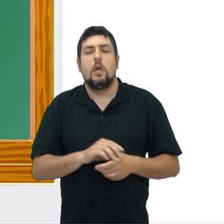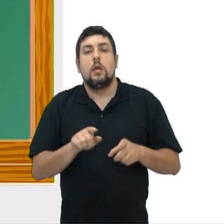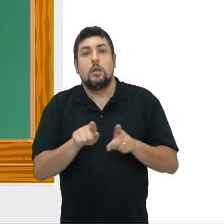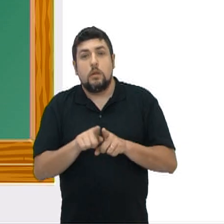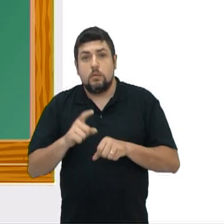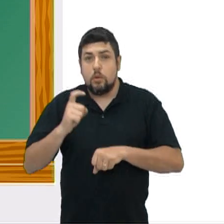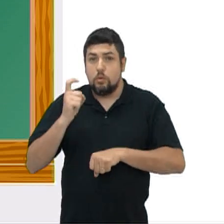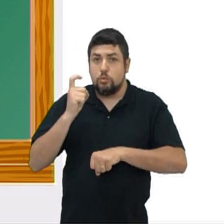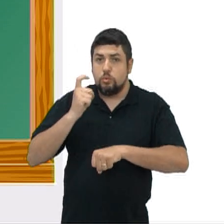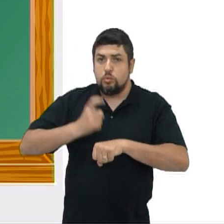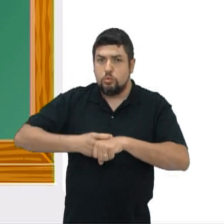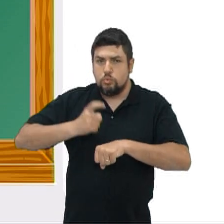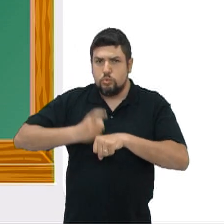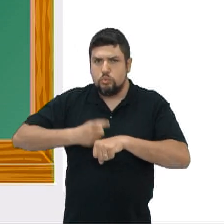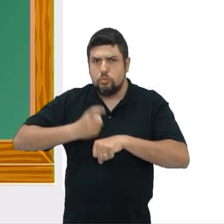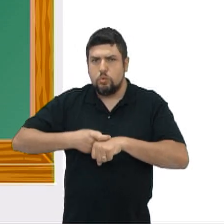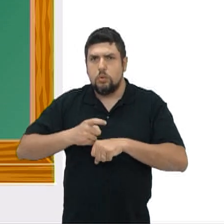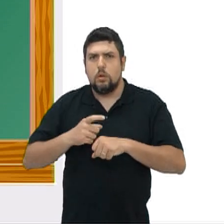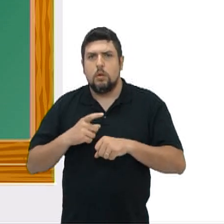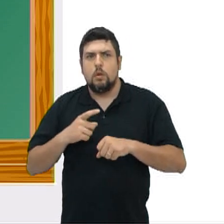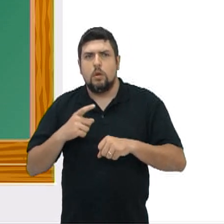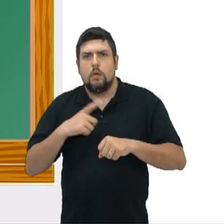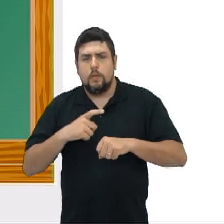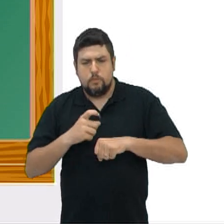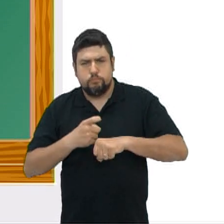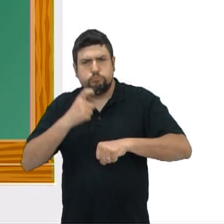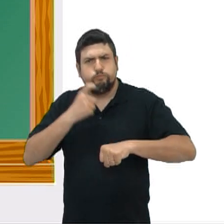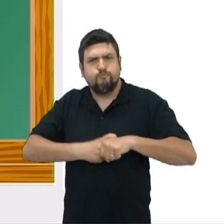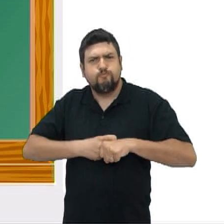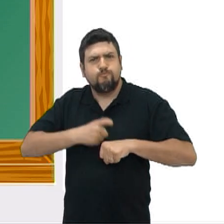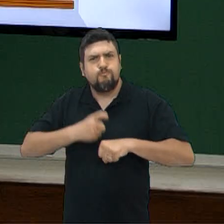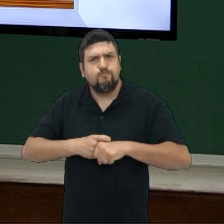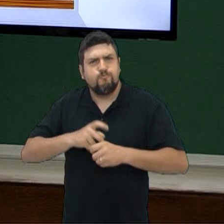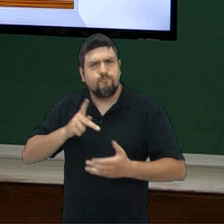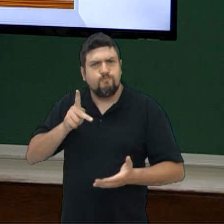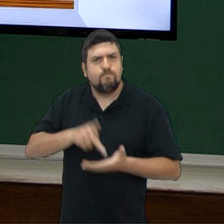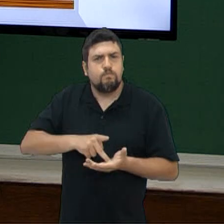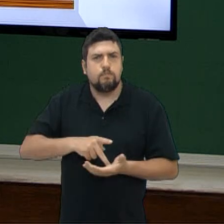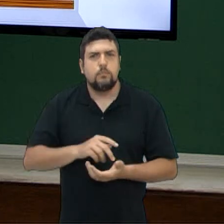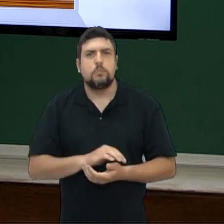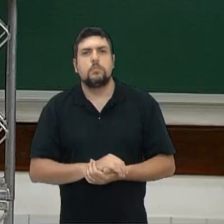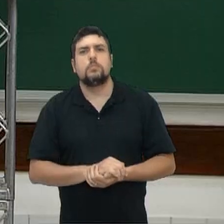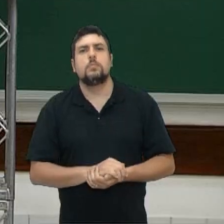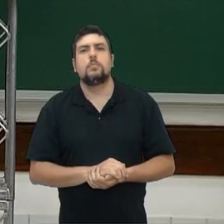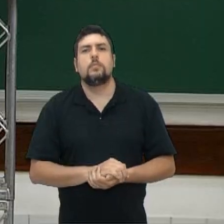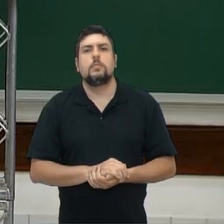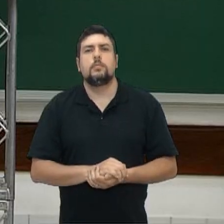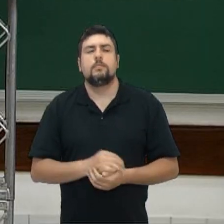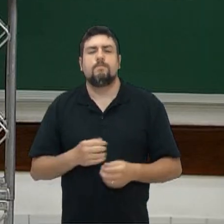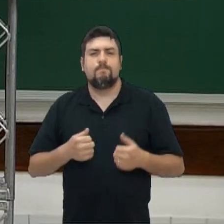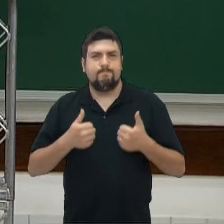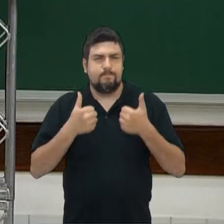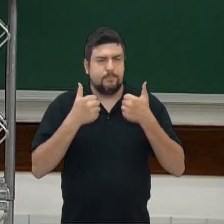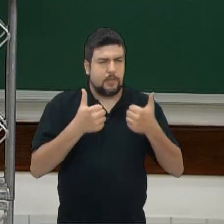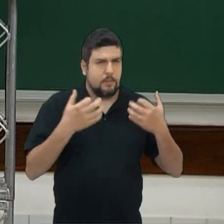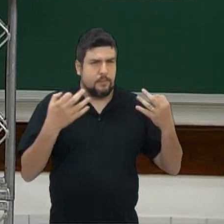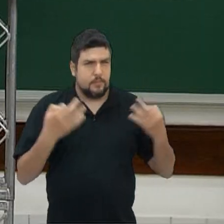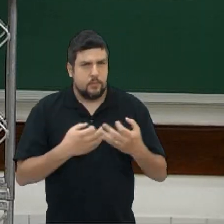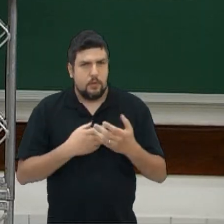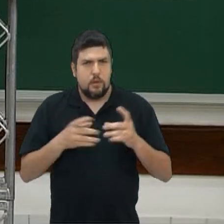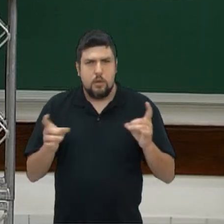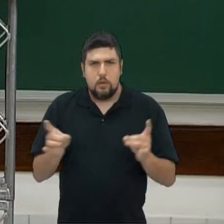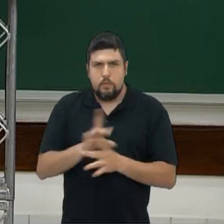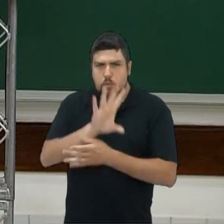eles possuem lá uma elevada dureza. Show de bola? Perfeito? Anotou